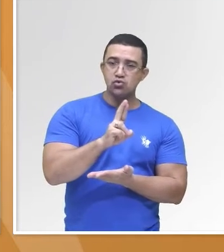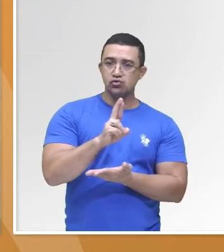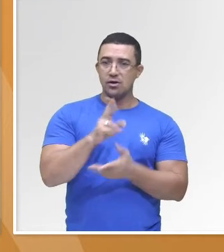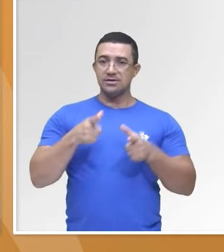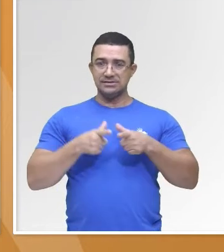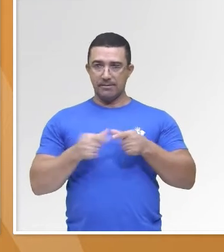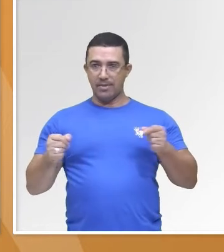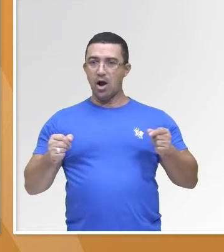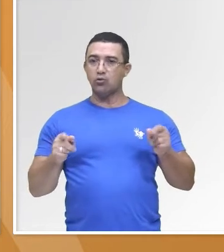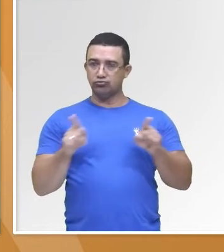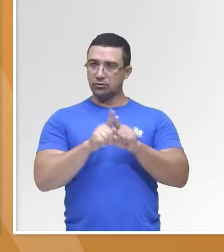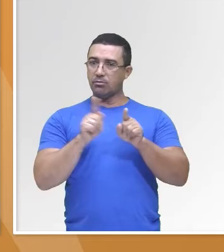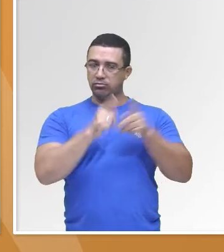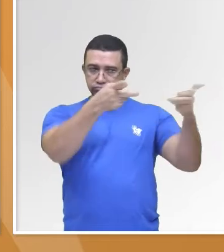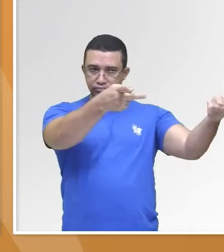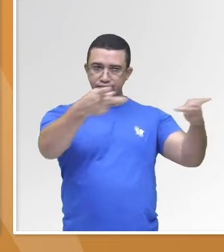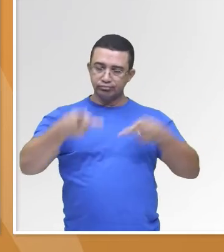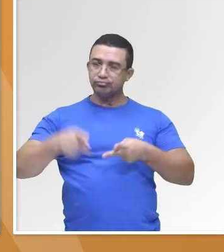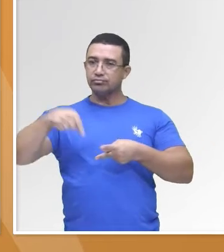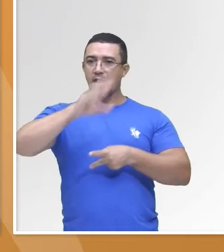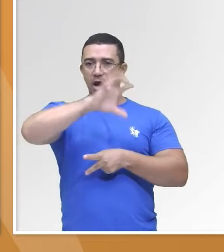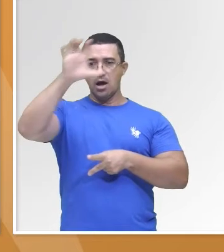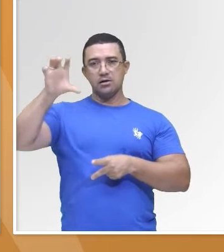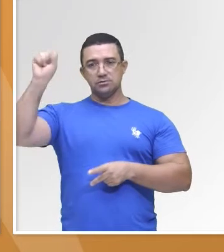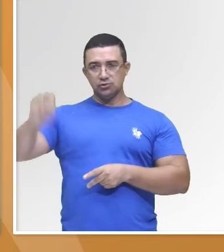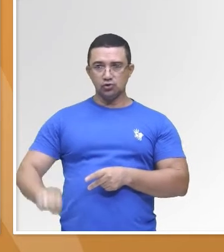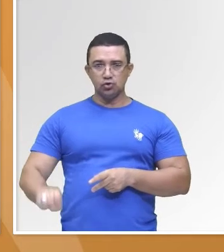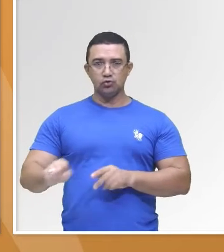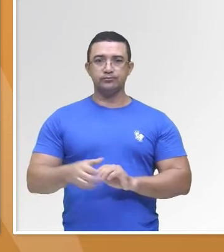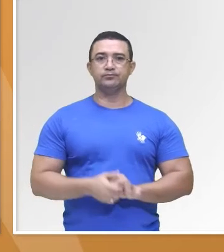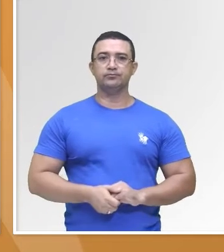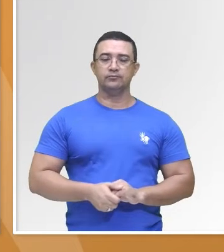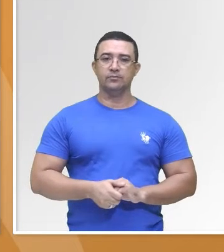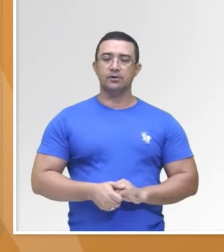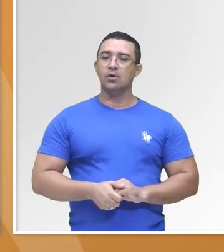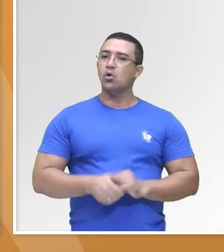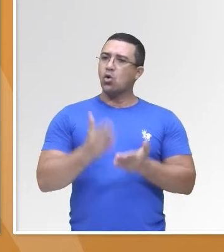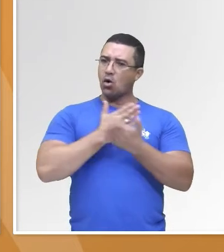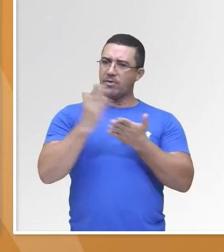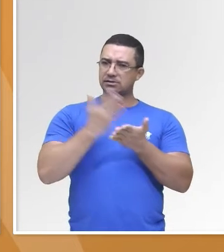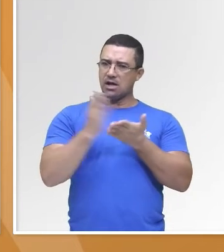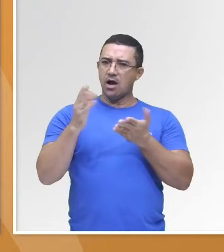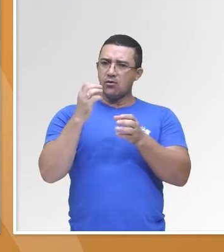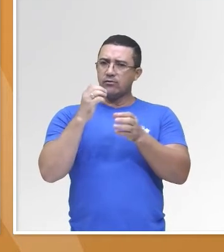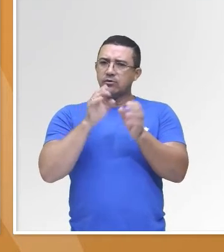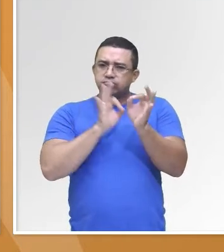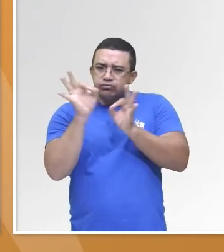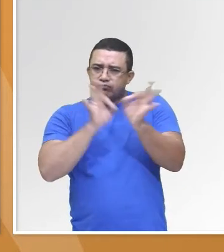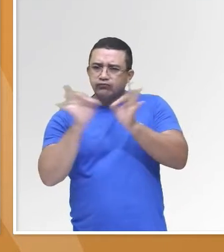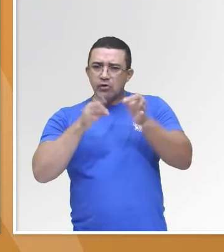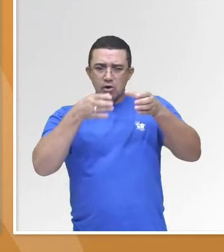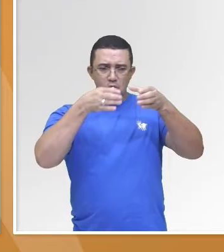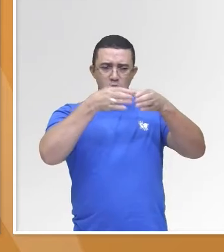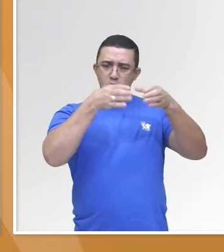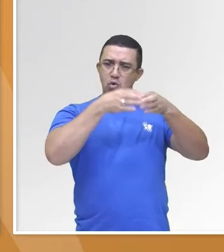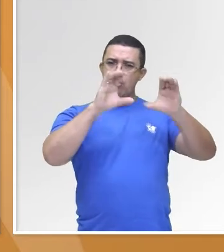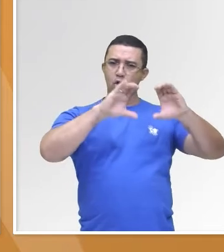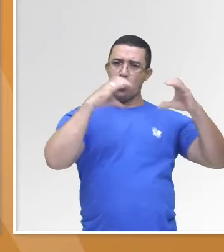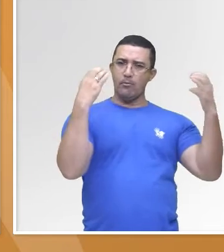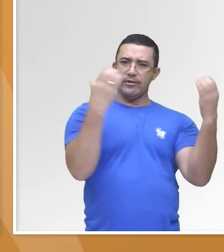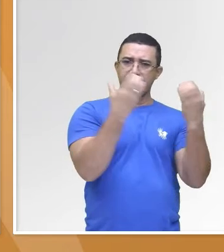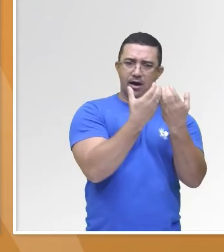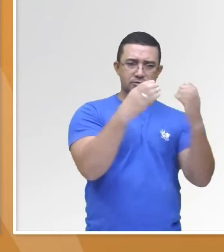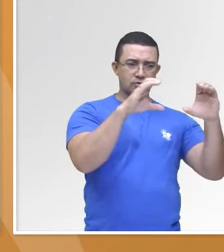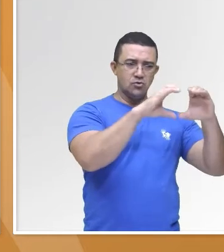tá? Esses imigrantes, eles formaram colônias, tá? Onde o objetivo era a